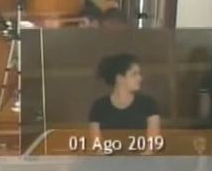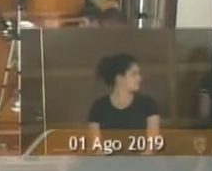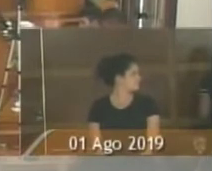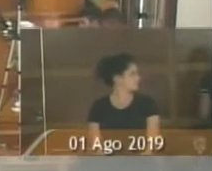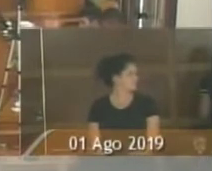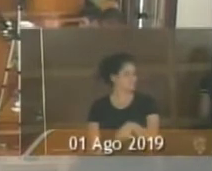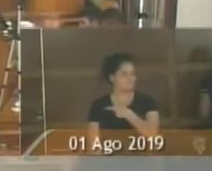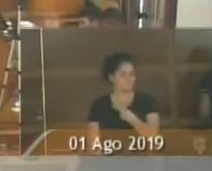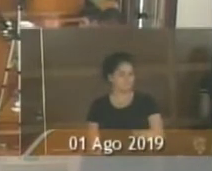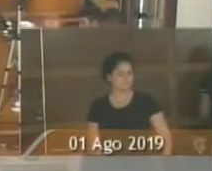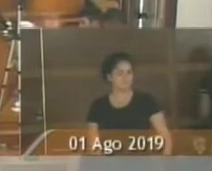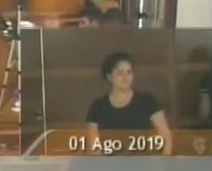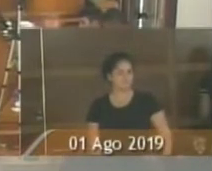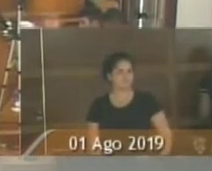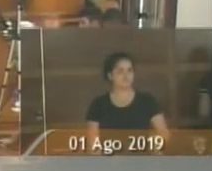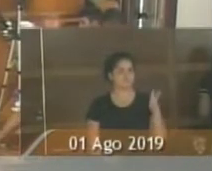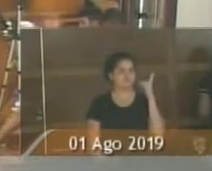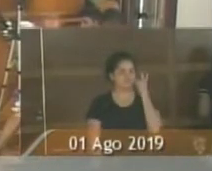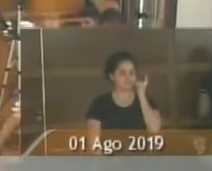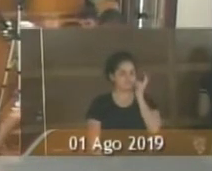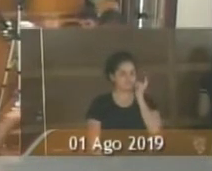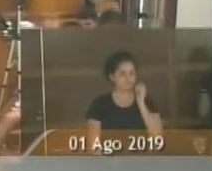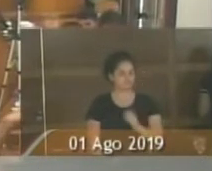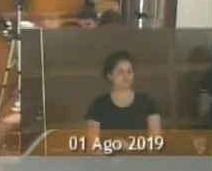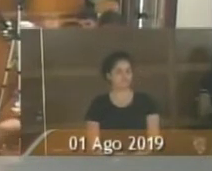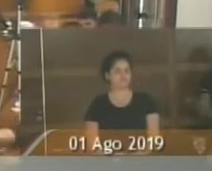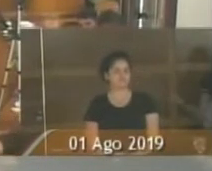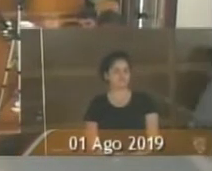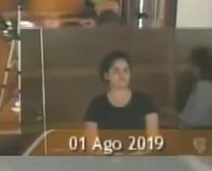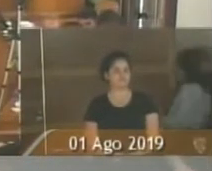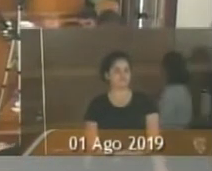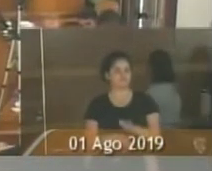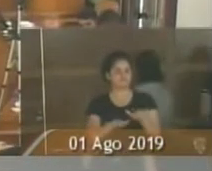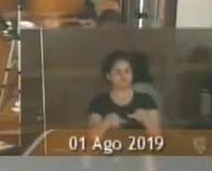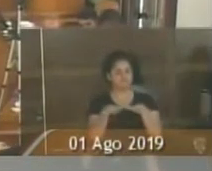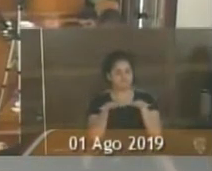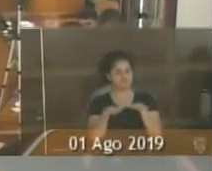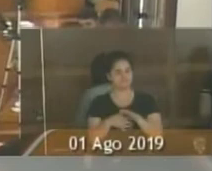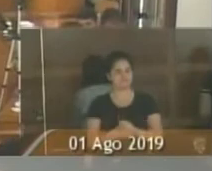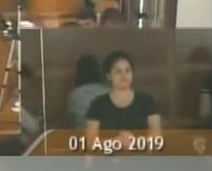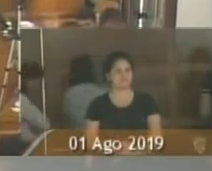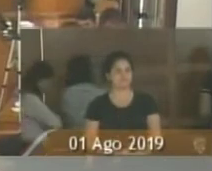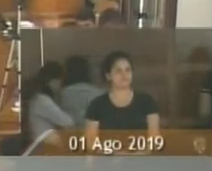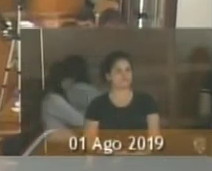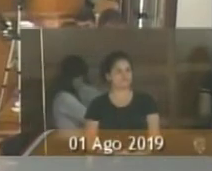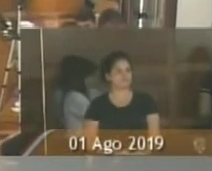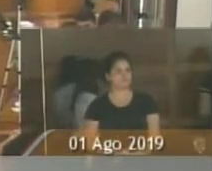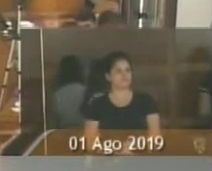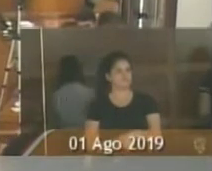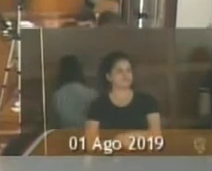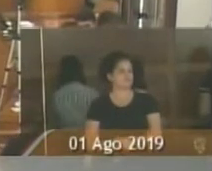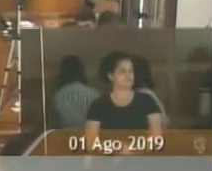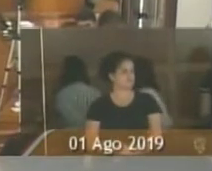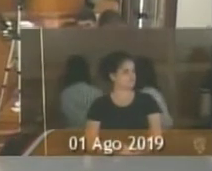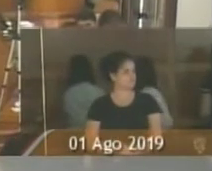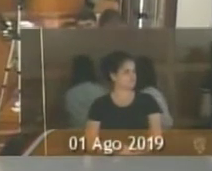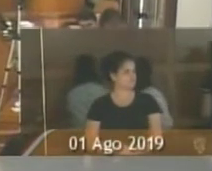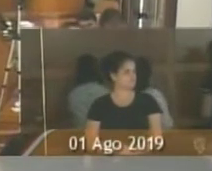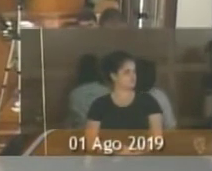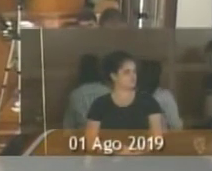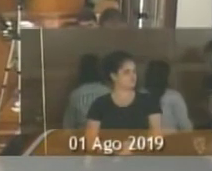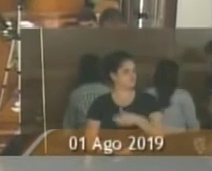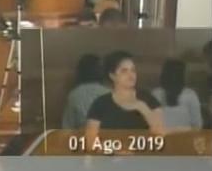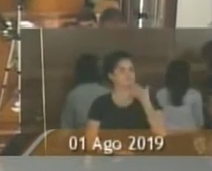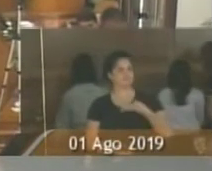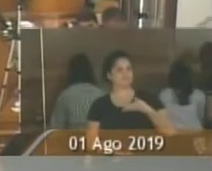Senhor presidente, senhores vereadores, vereadoras, plenária presente, a imprensa presente, cumprimentar meus